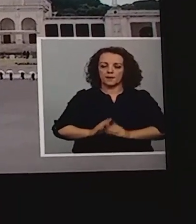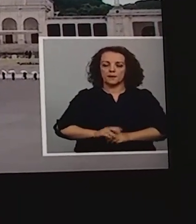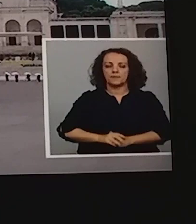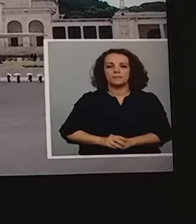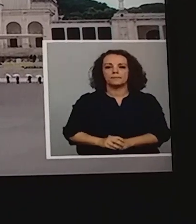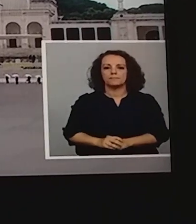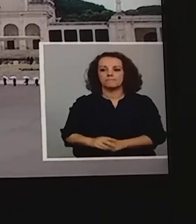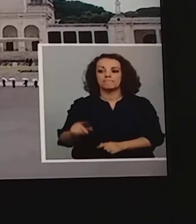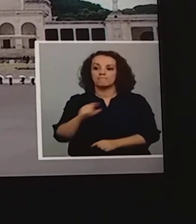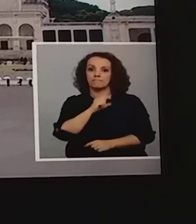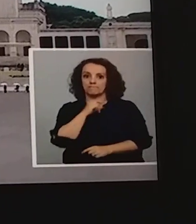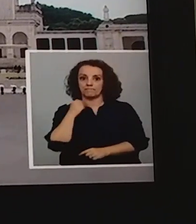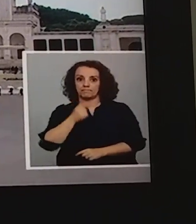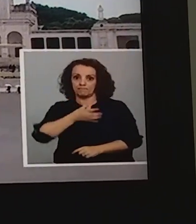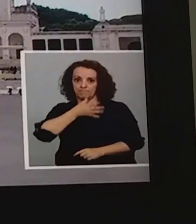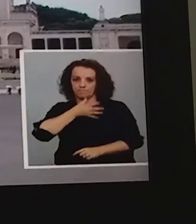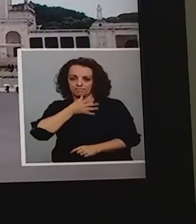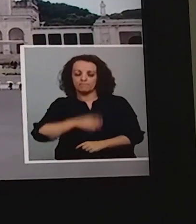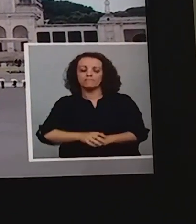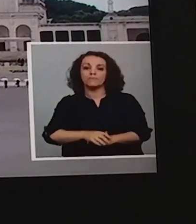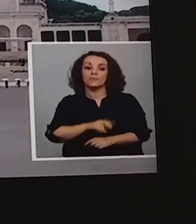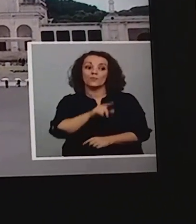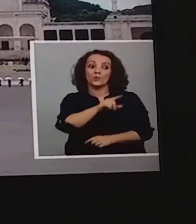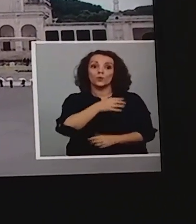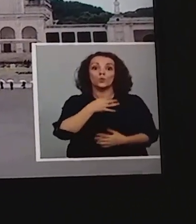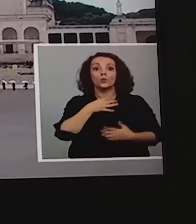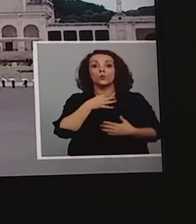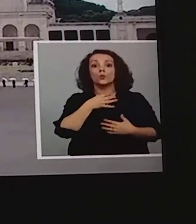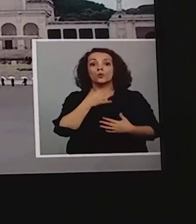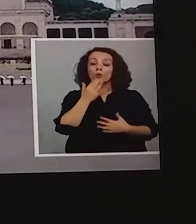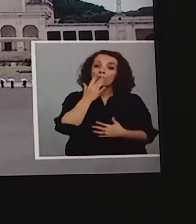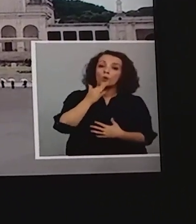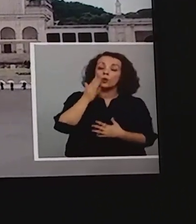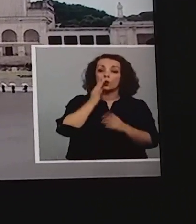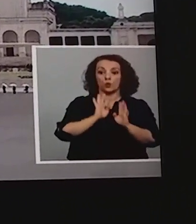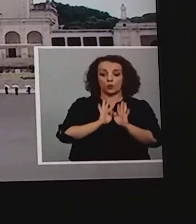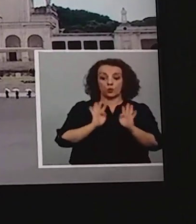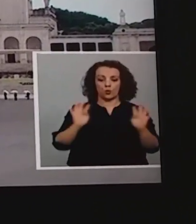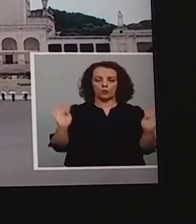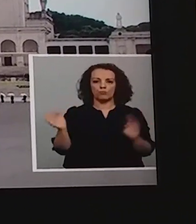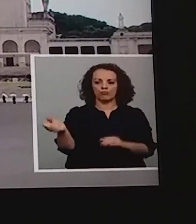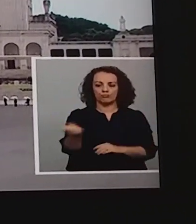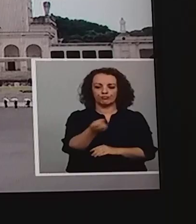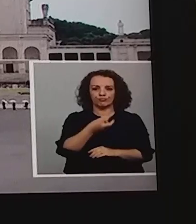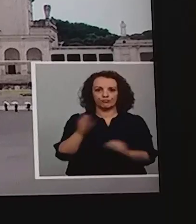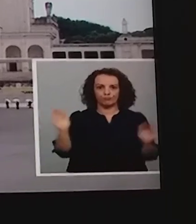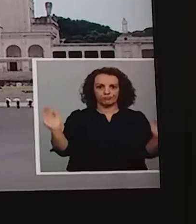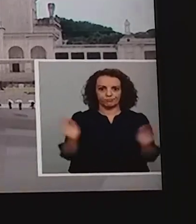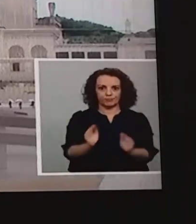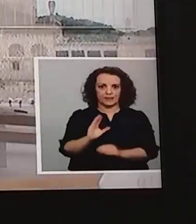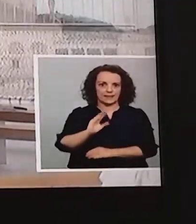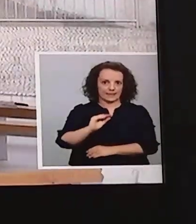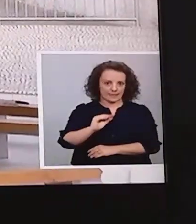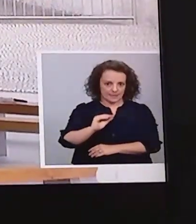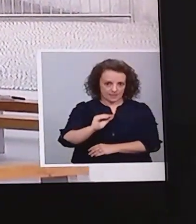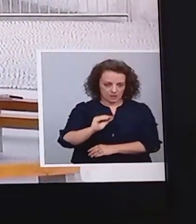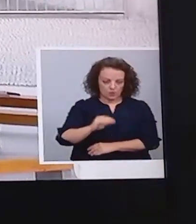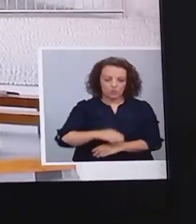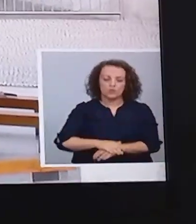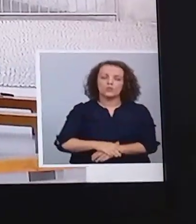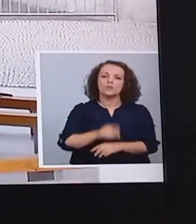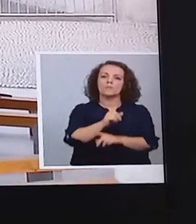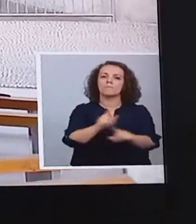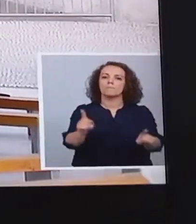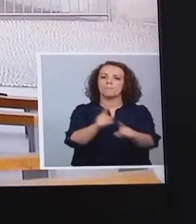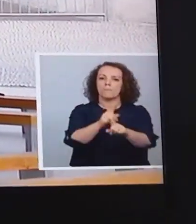Recordo que o coro está reduzido a 10 elementos e cujos organistas António Mota